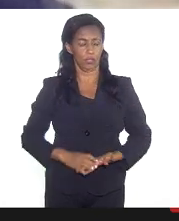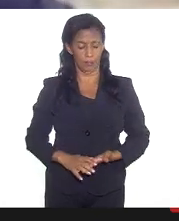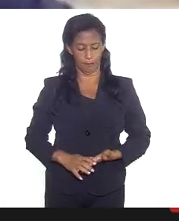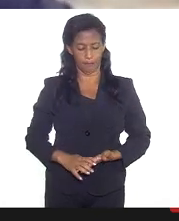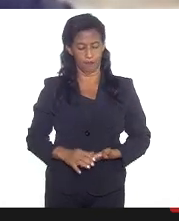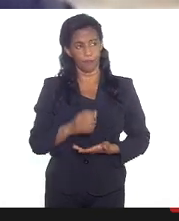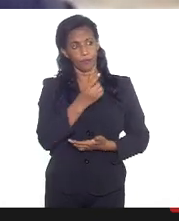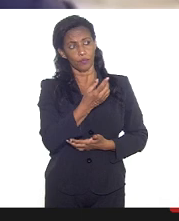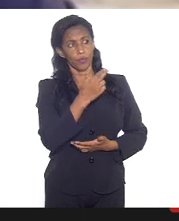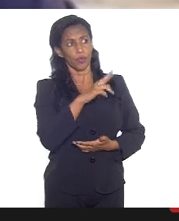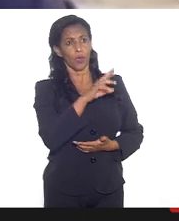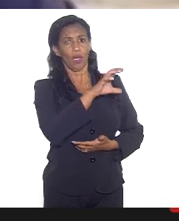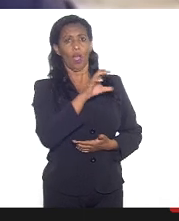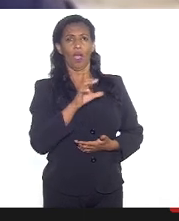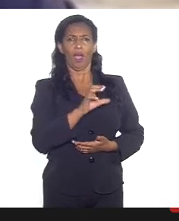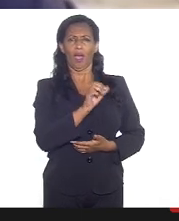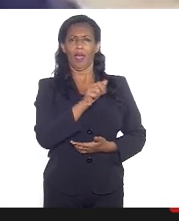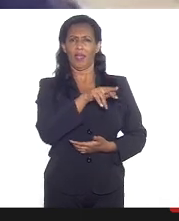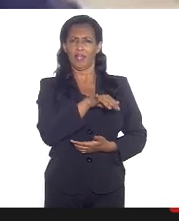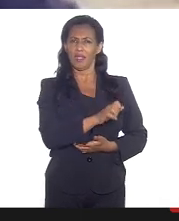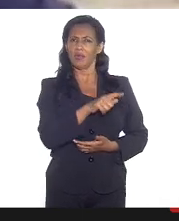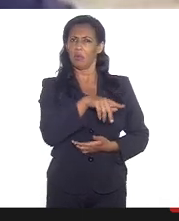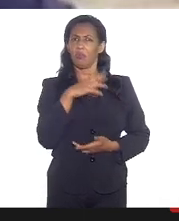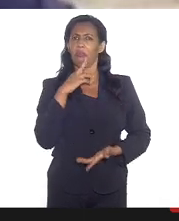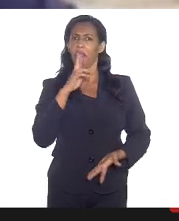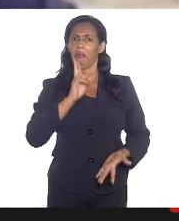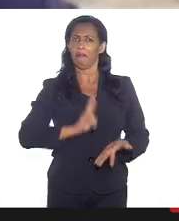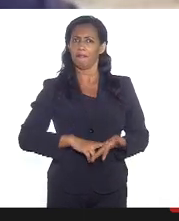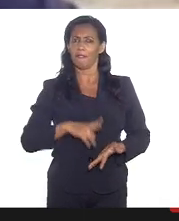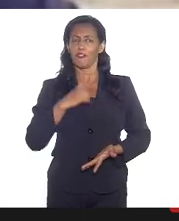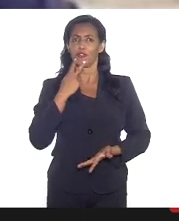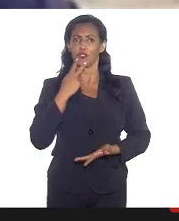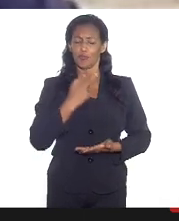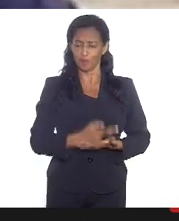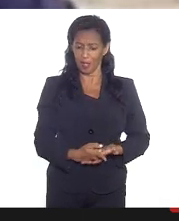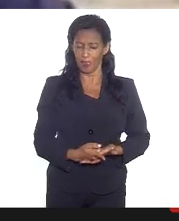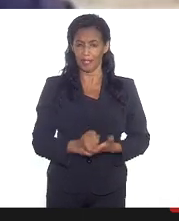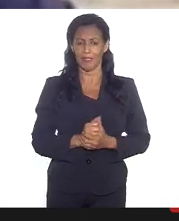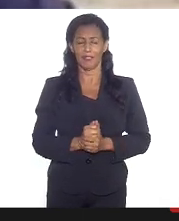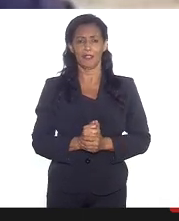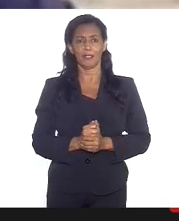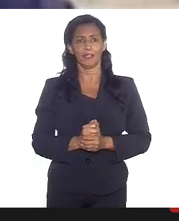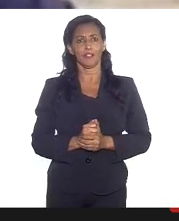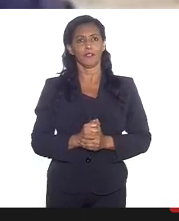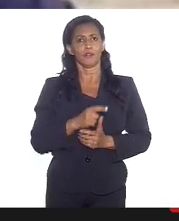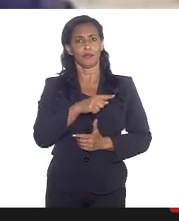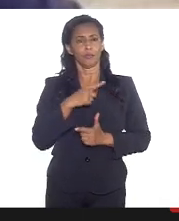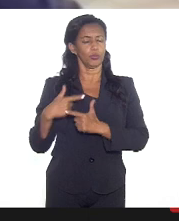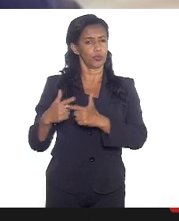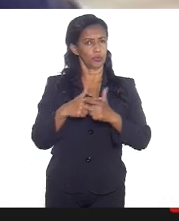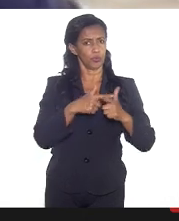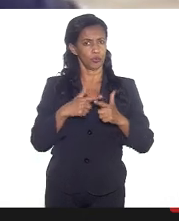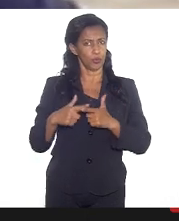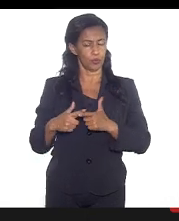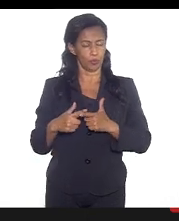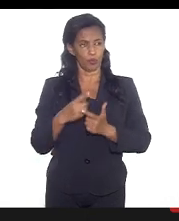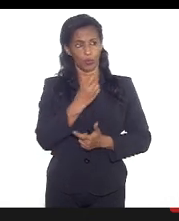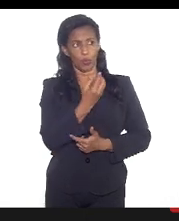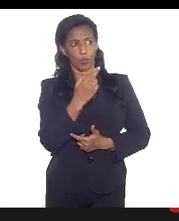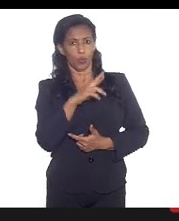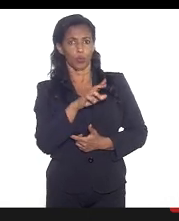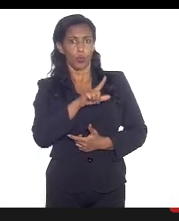doutora Karine, com muita razão, né, nos fala dos impedimentos jurídicos, né? O doutor